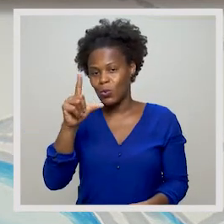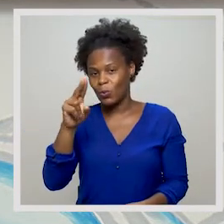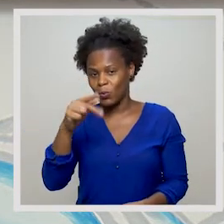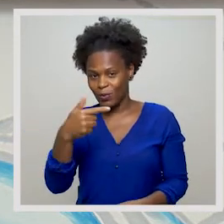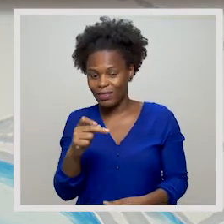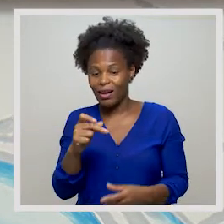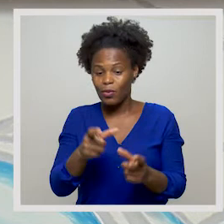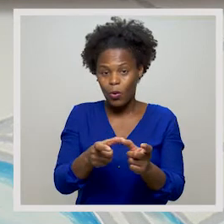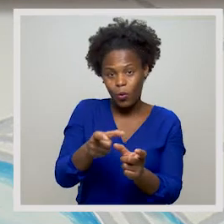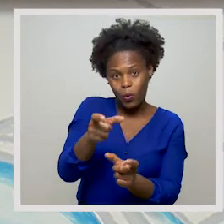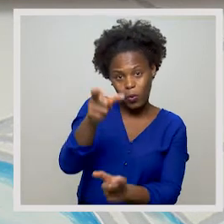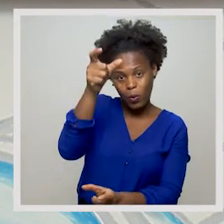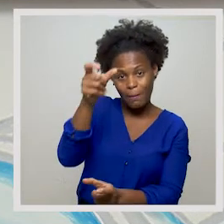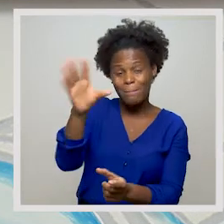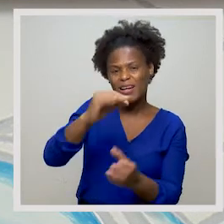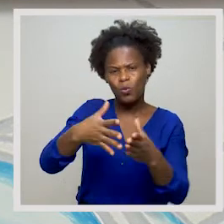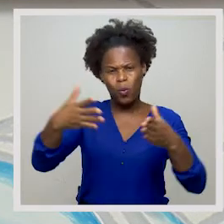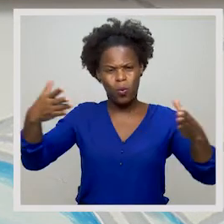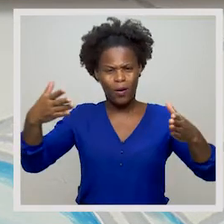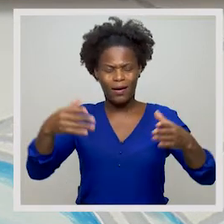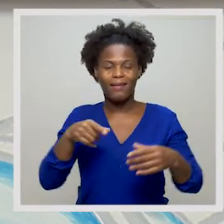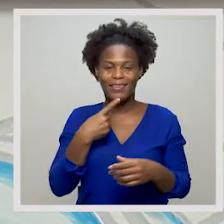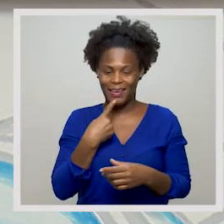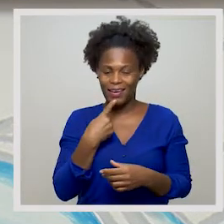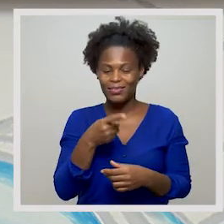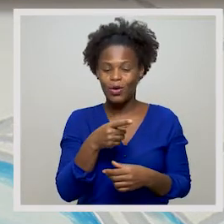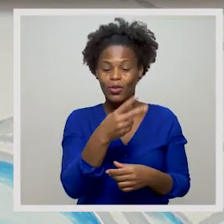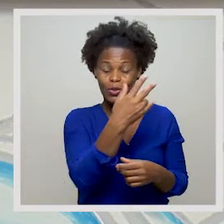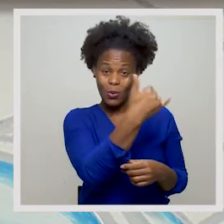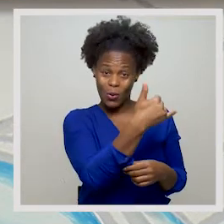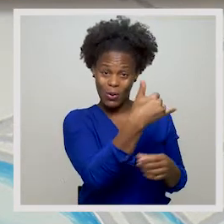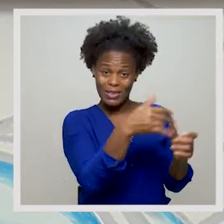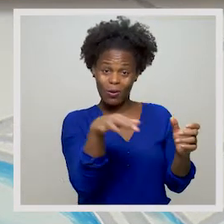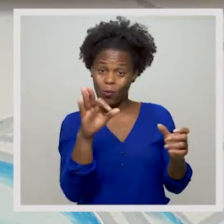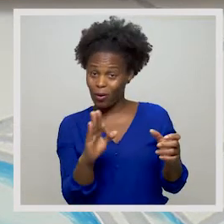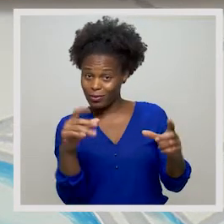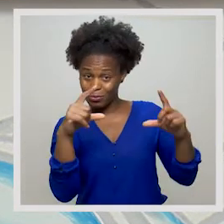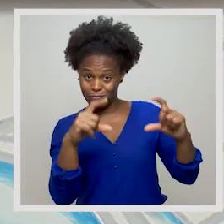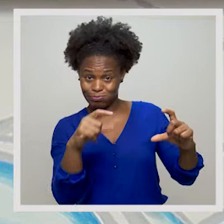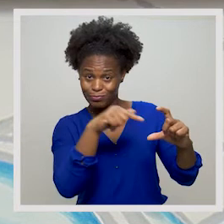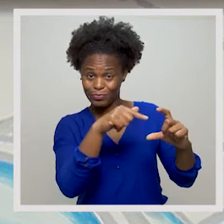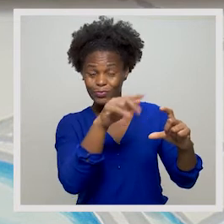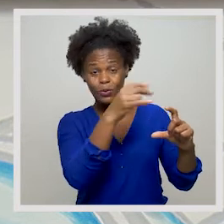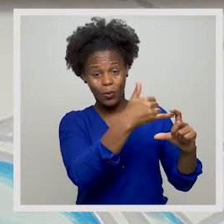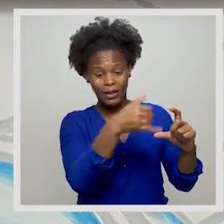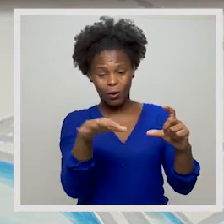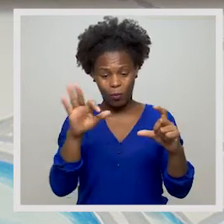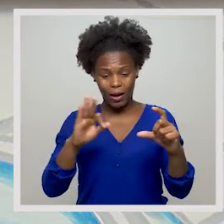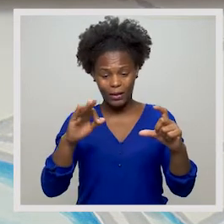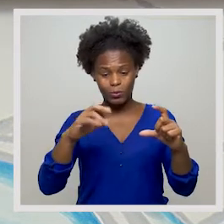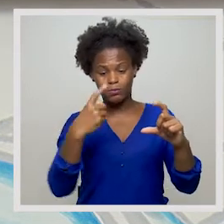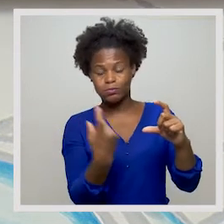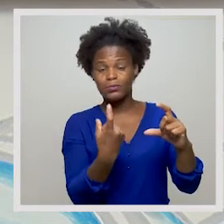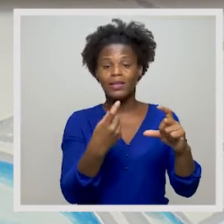ver que em termos de comprimento é a maior, não é? Então, a classe de 2 a 4 é a classe que